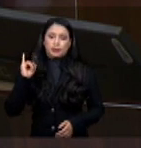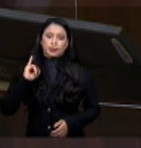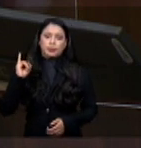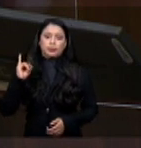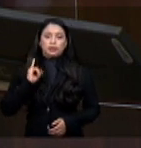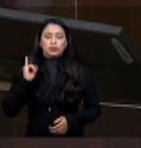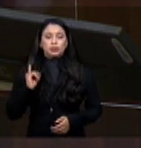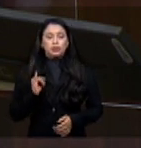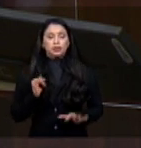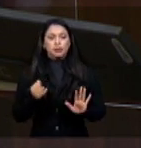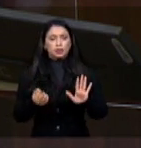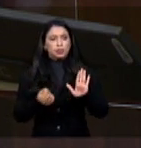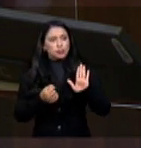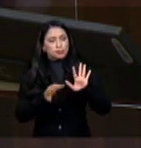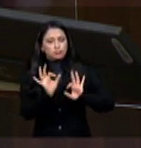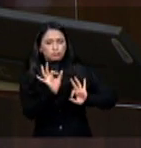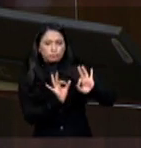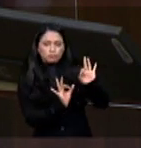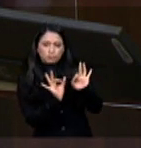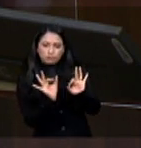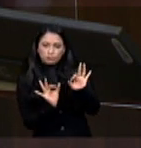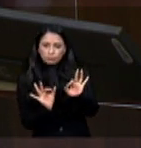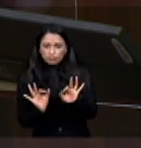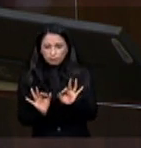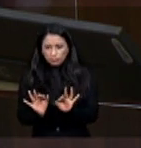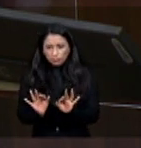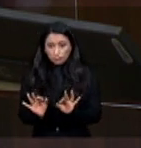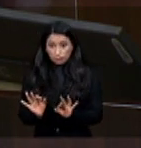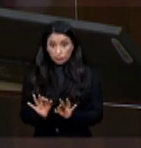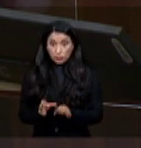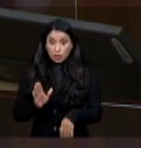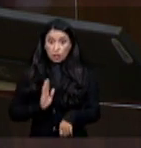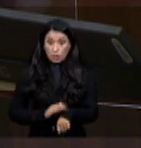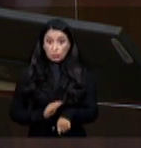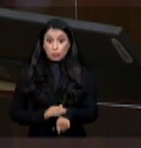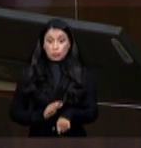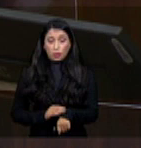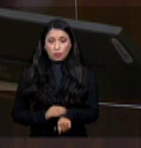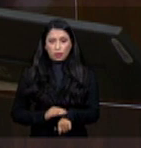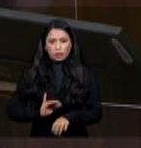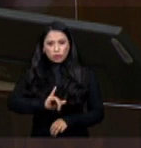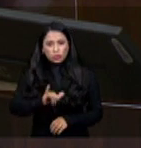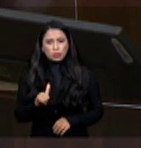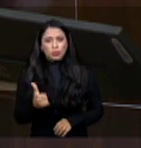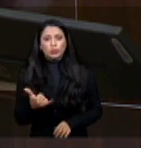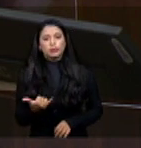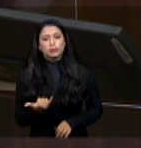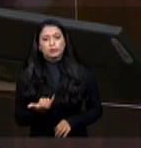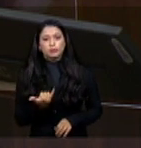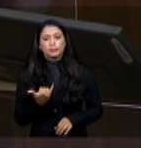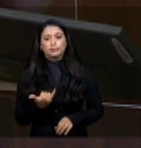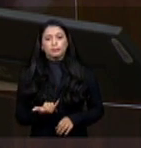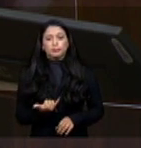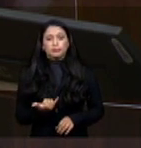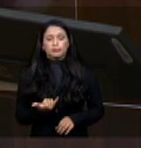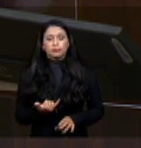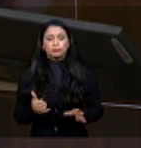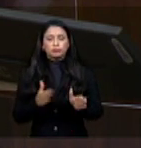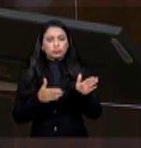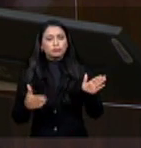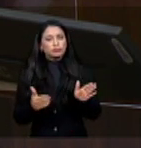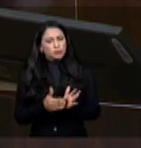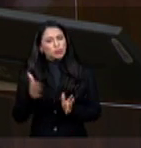a organizados sempre né em momentos tão oportuno a e